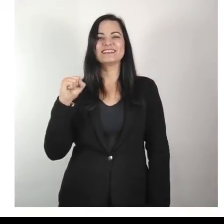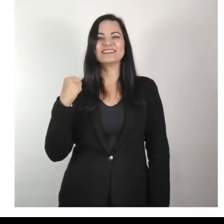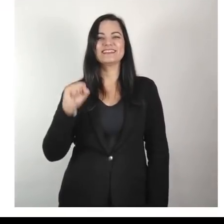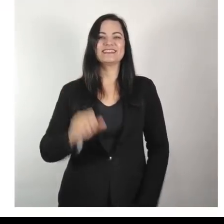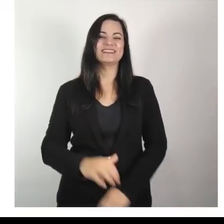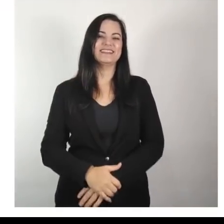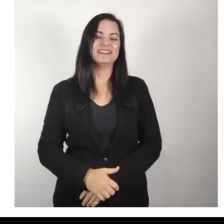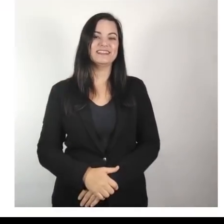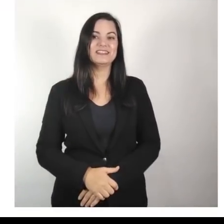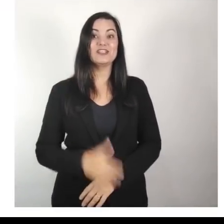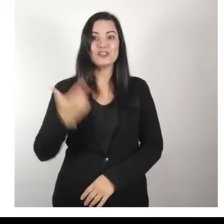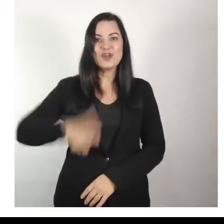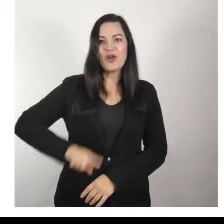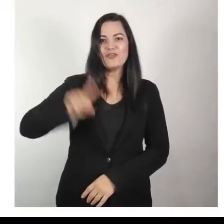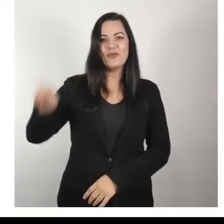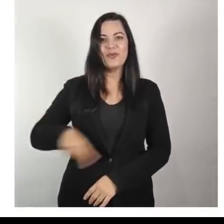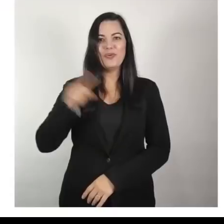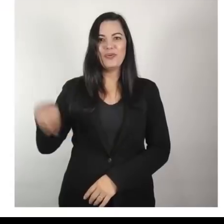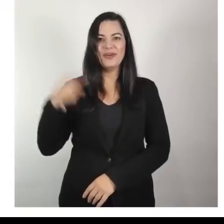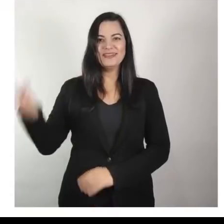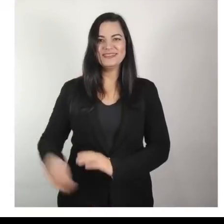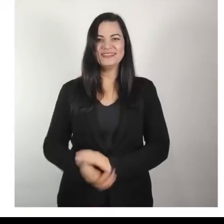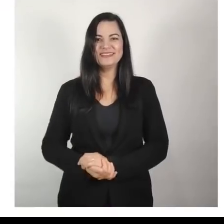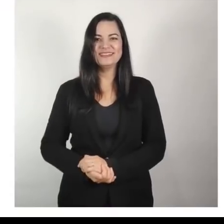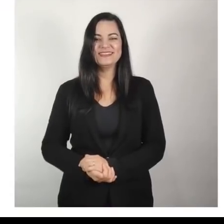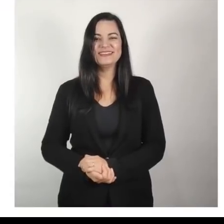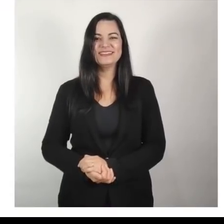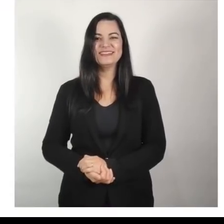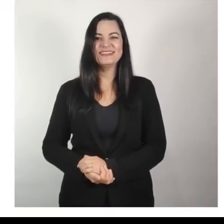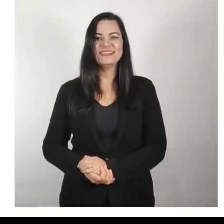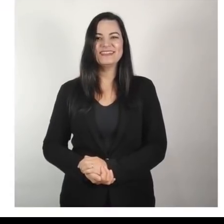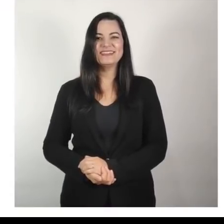Sergipe. Vou girar mais uma vez.